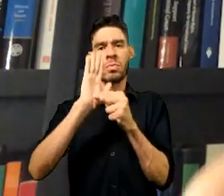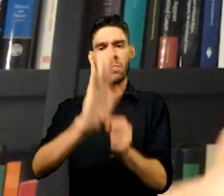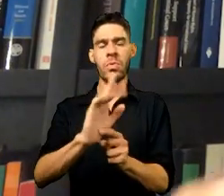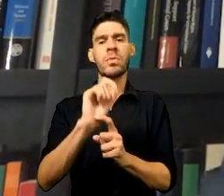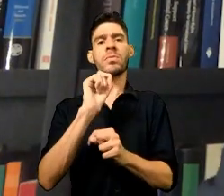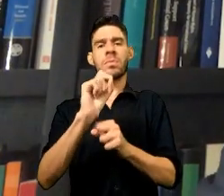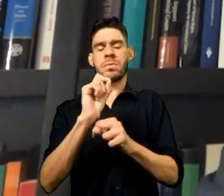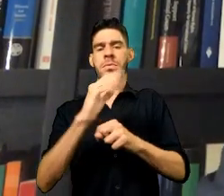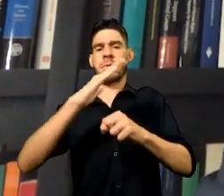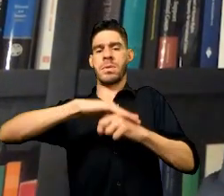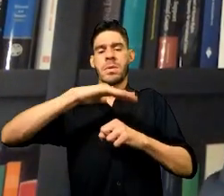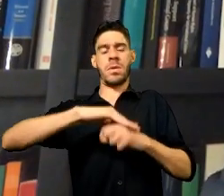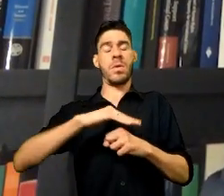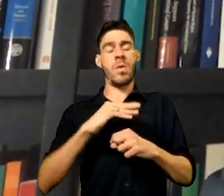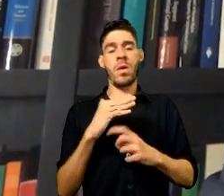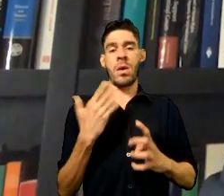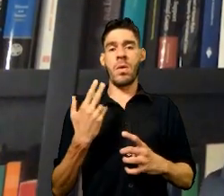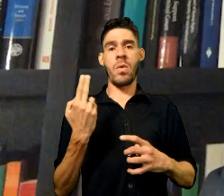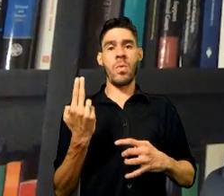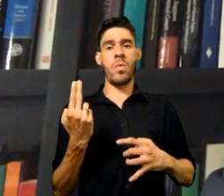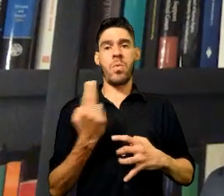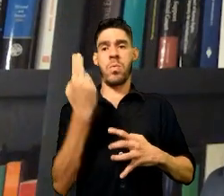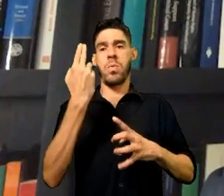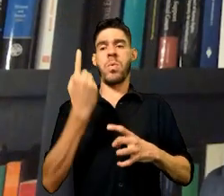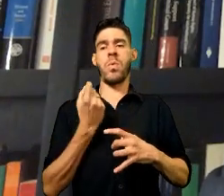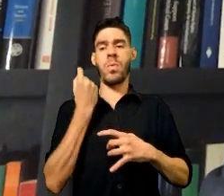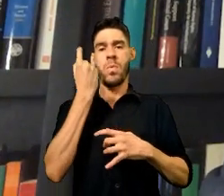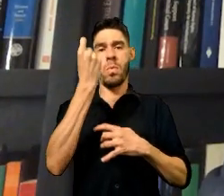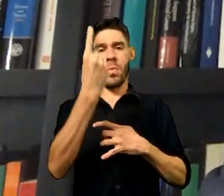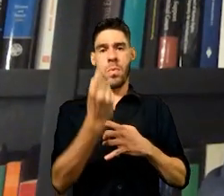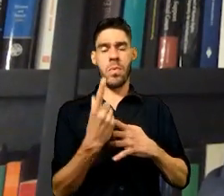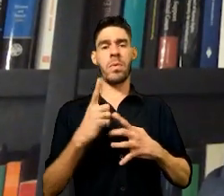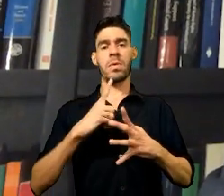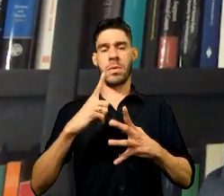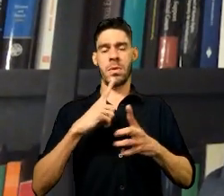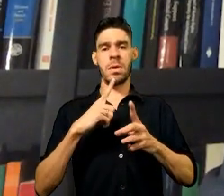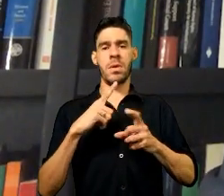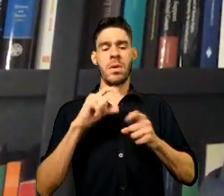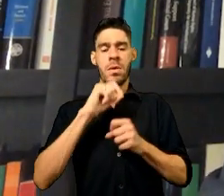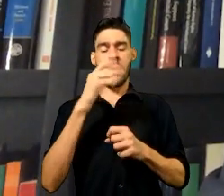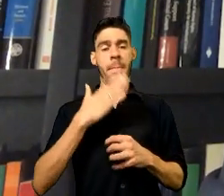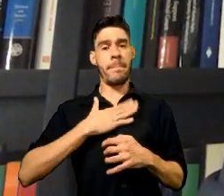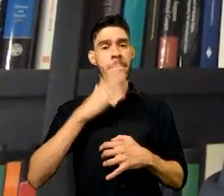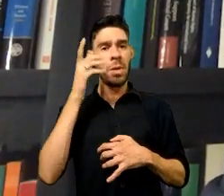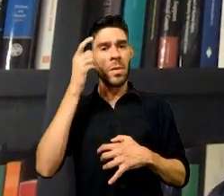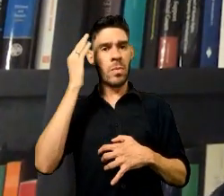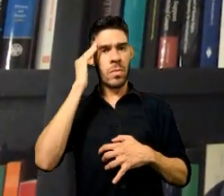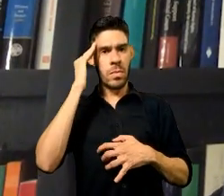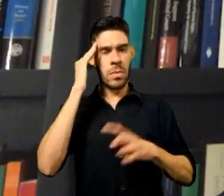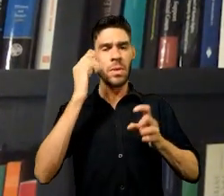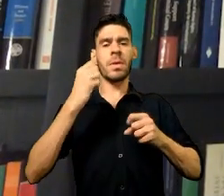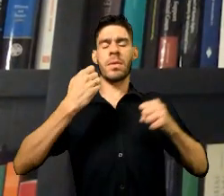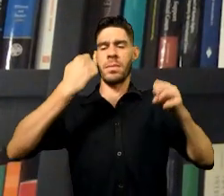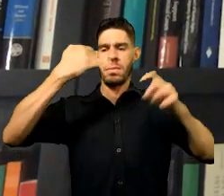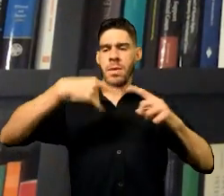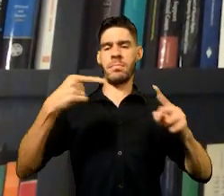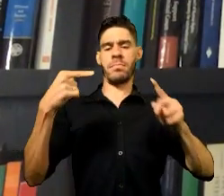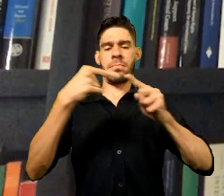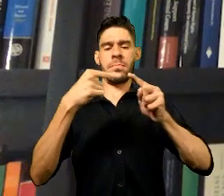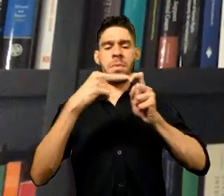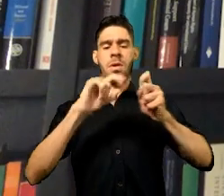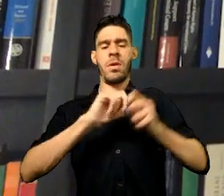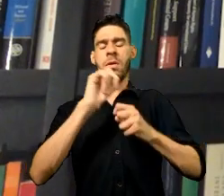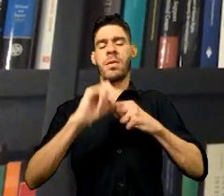que revela um estado de absoluta excepcionalidade que, no meu entender, justificaria